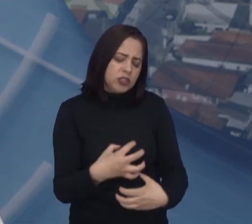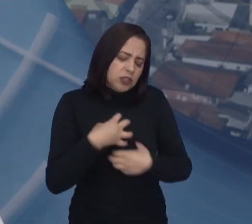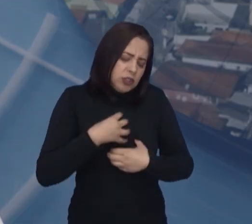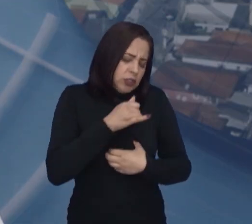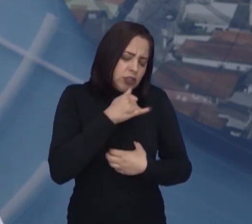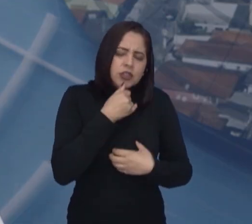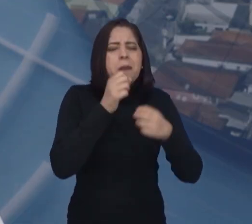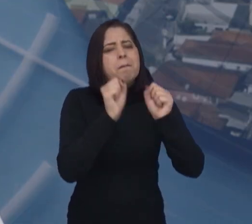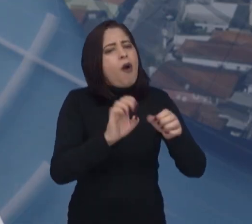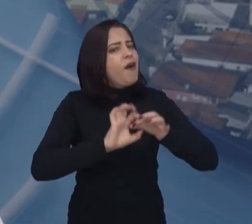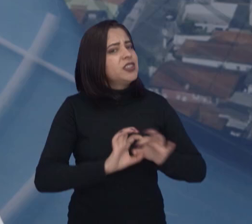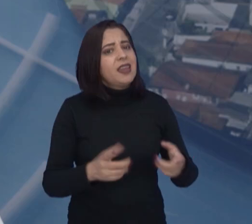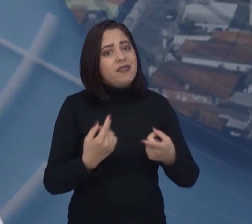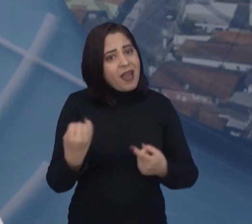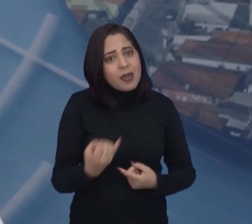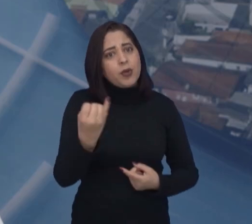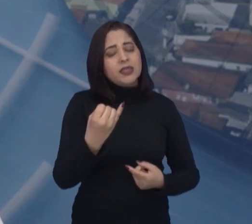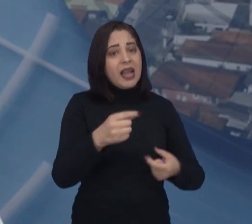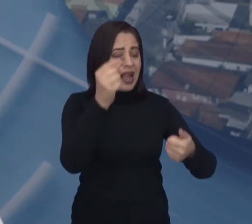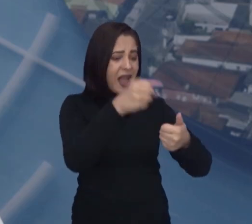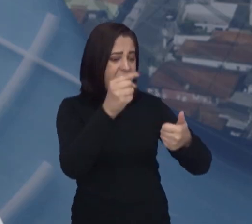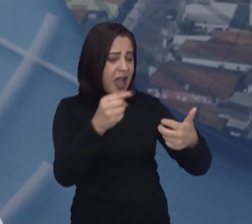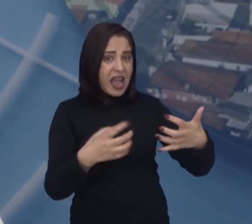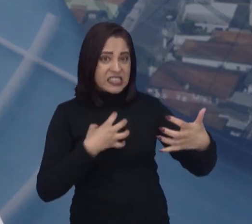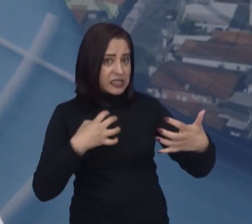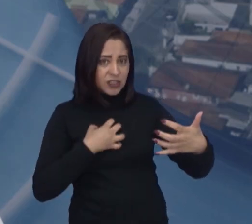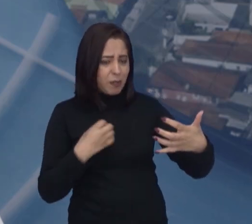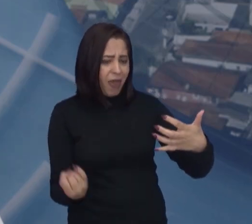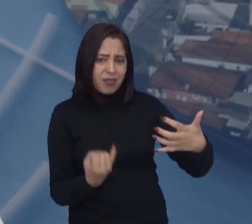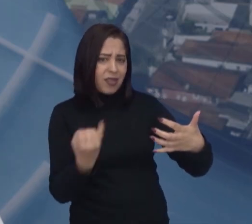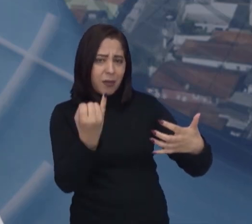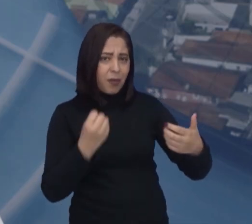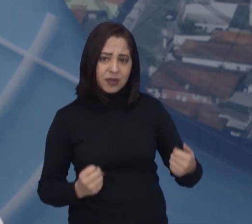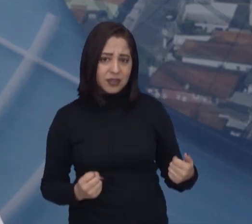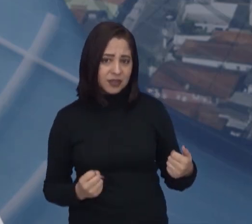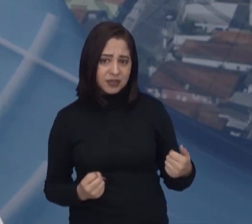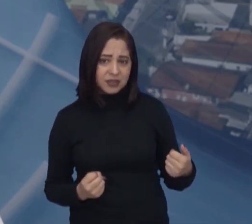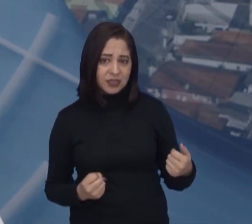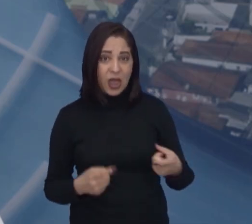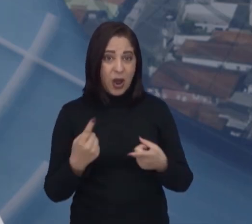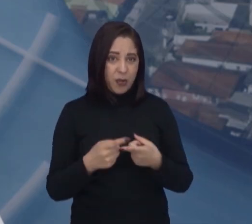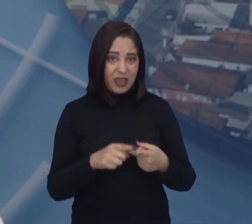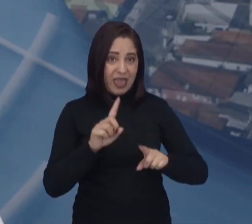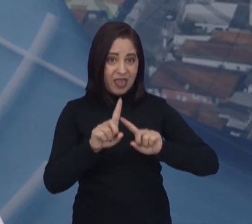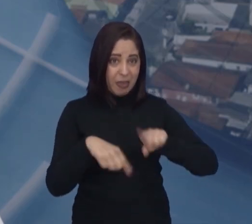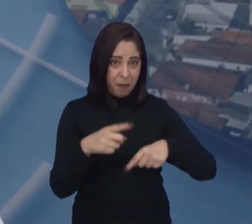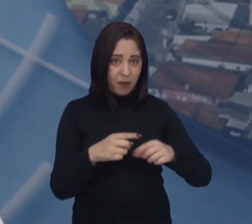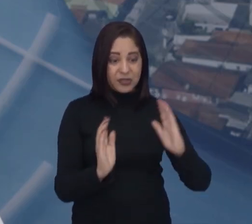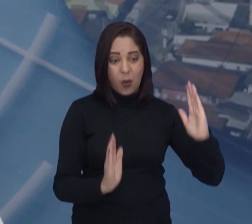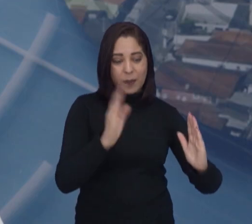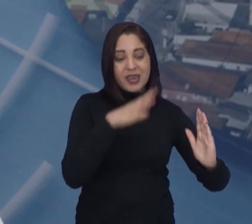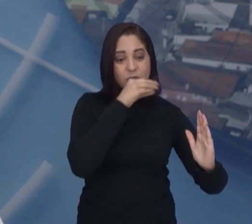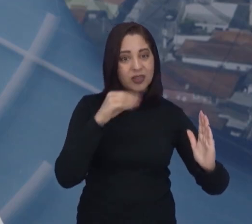então é importante viver cada fase, até para o adolescente de hoje não querer viver a adolescência lá na frente, né?